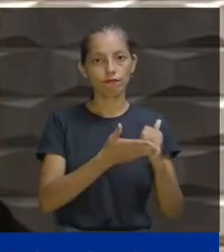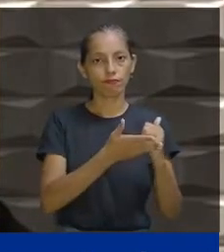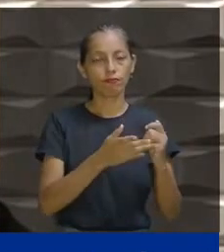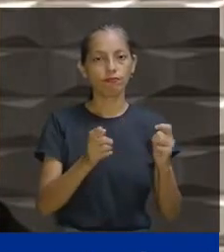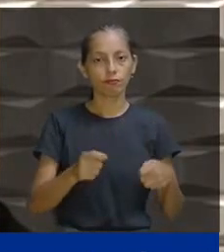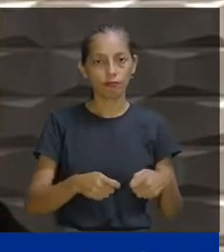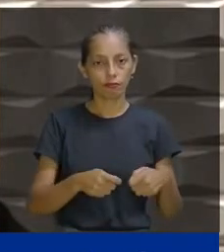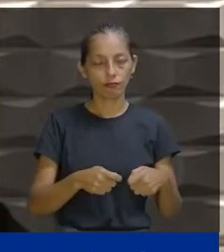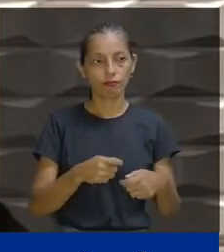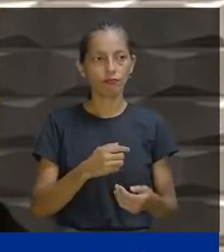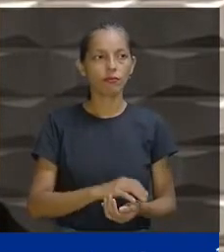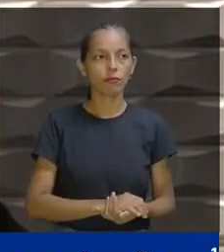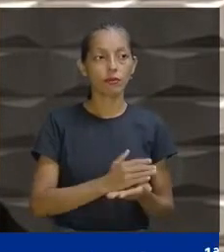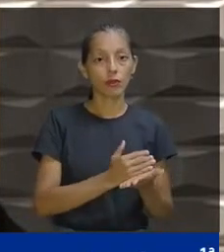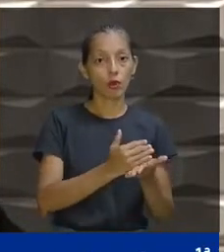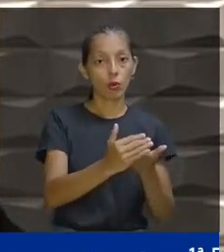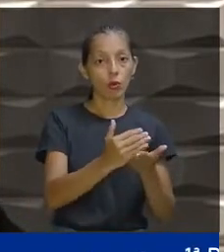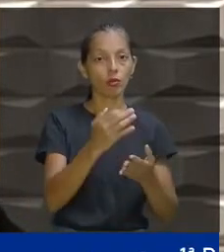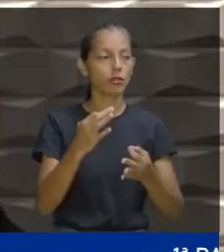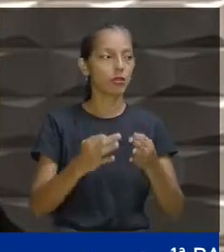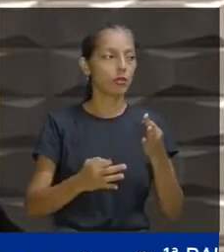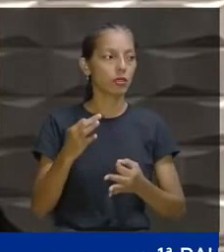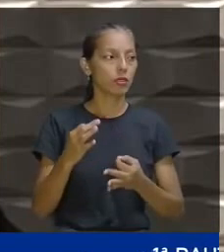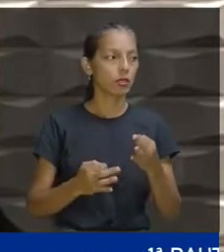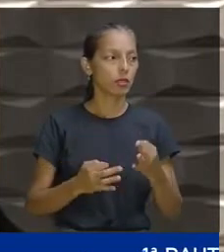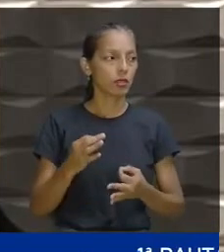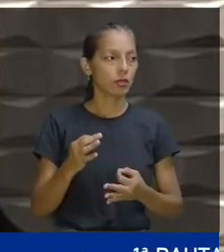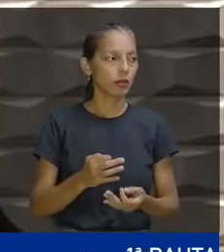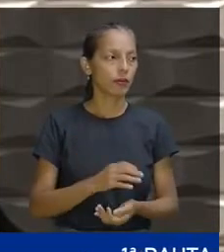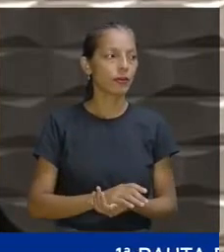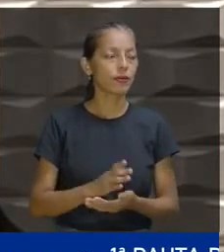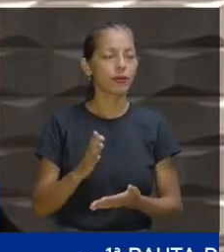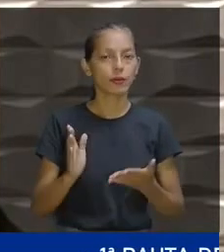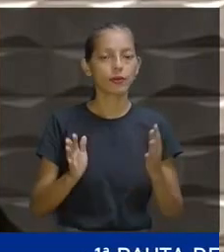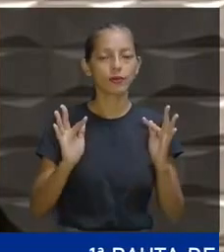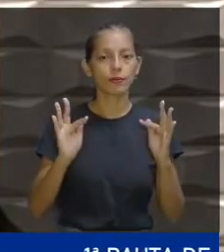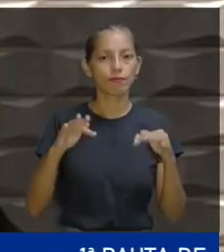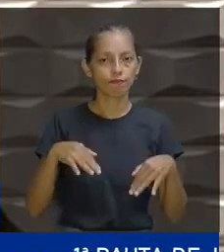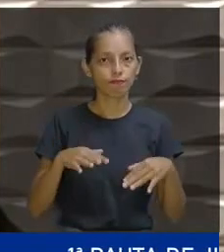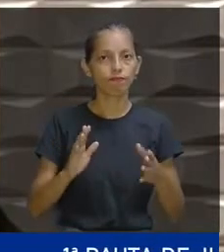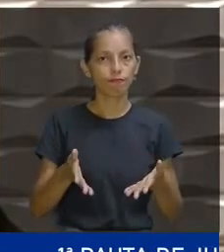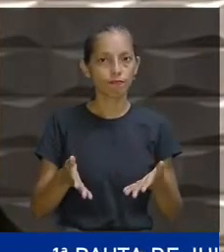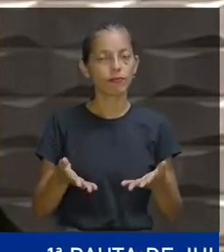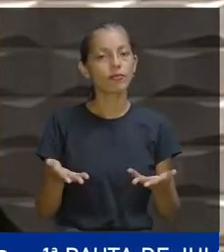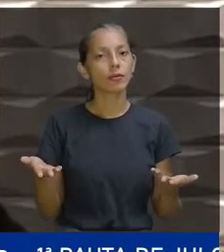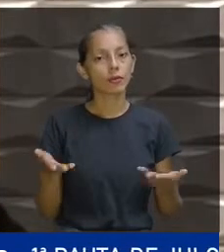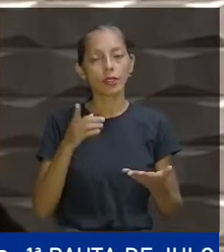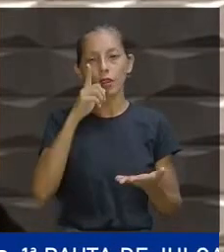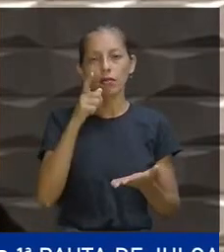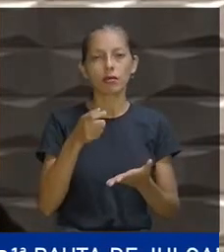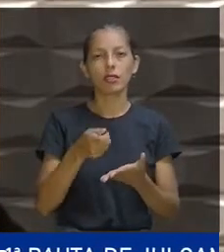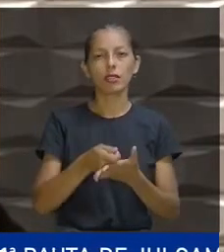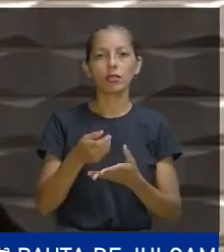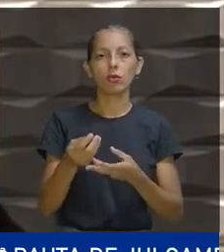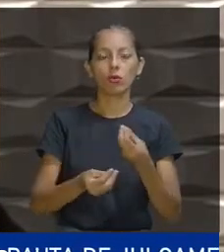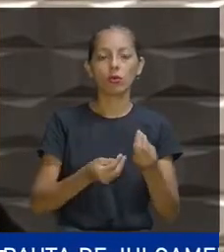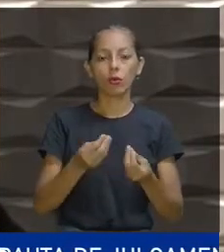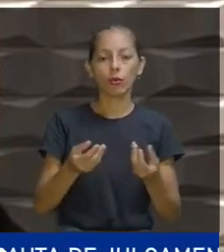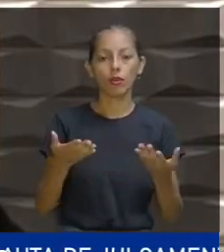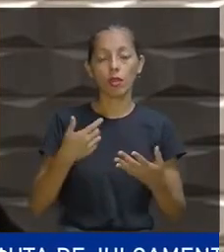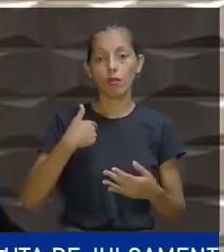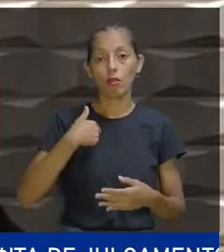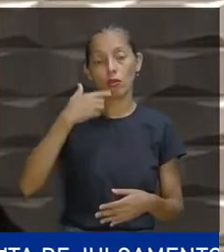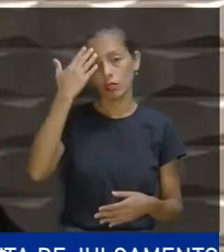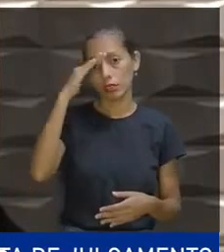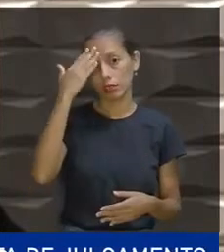o trânsito em julgado daquela decisão. E eu já fiz juntada dessa decisão nos autos e entendo que